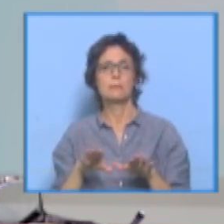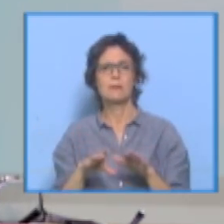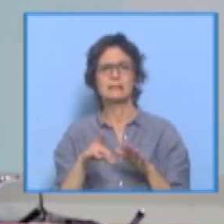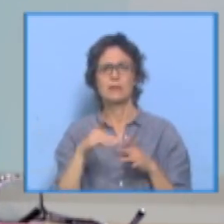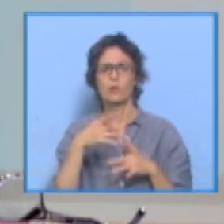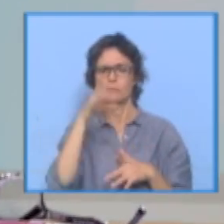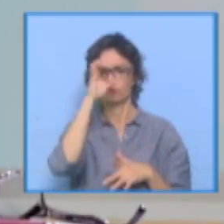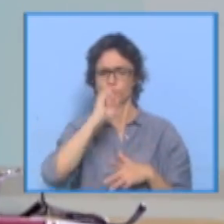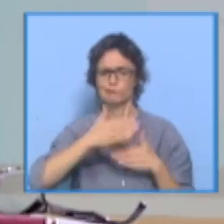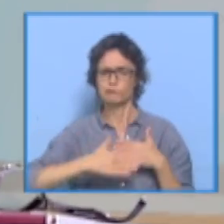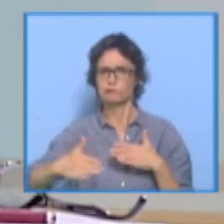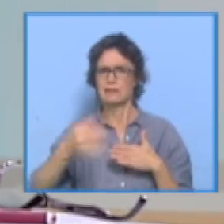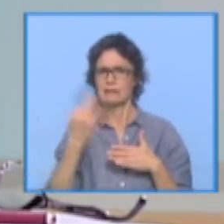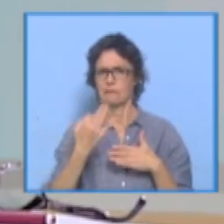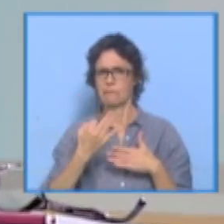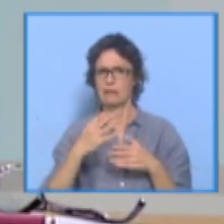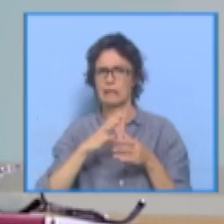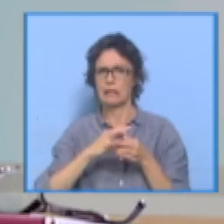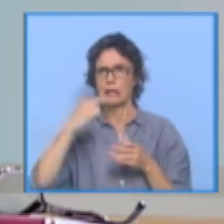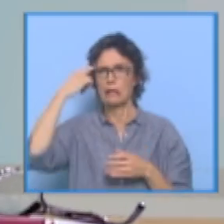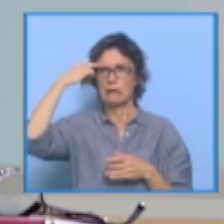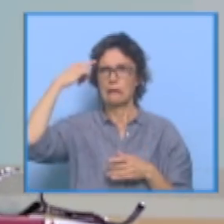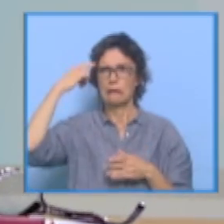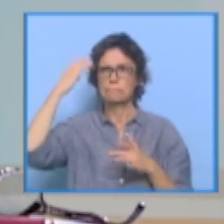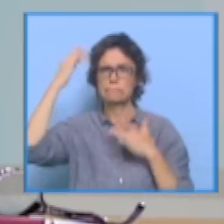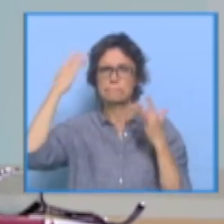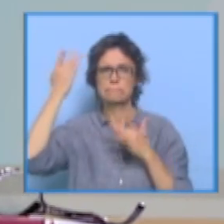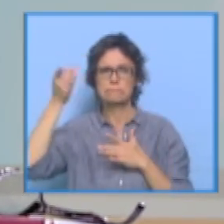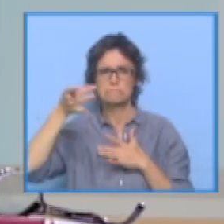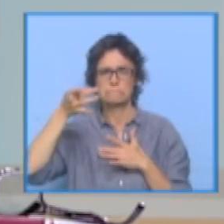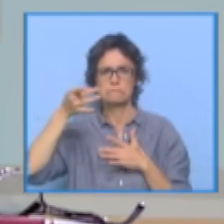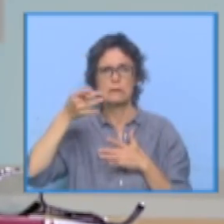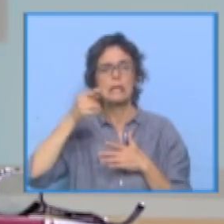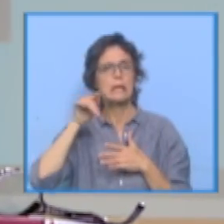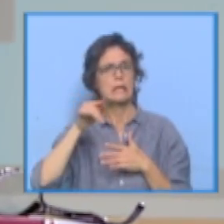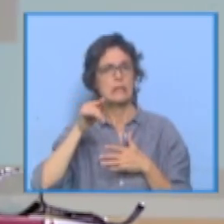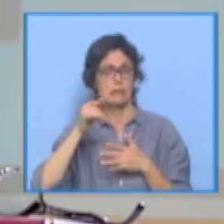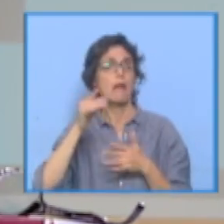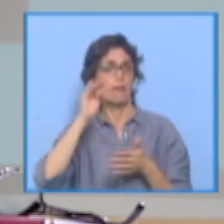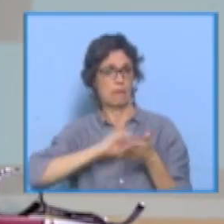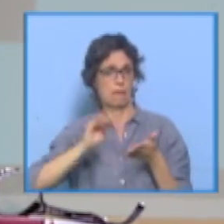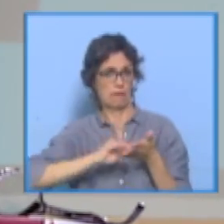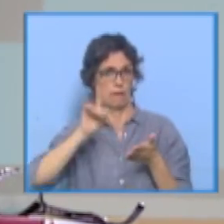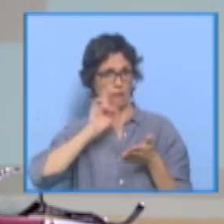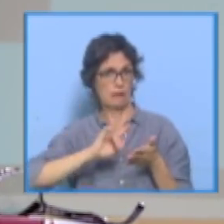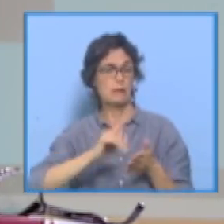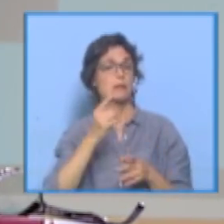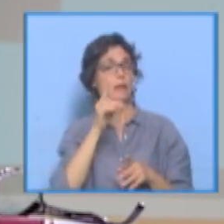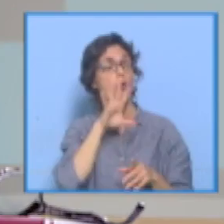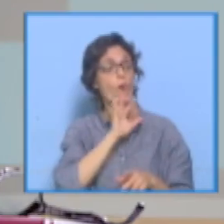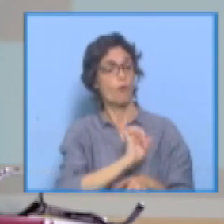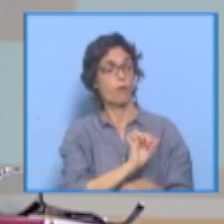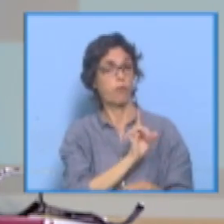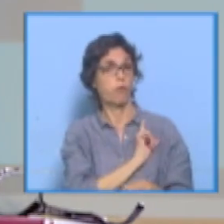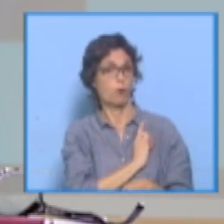por questões estritamente ideológicas, que aliás a secretária de Estado, que tem os filhos no privado, curiosamente,